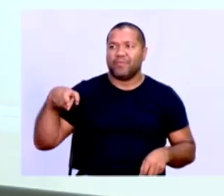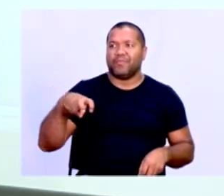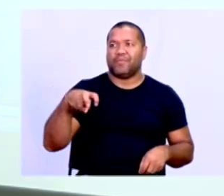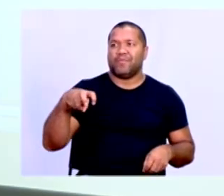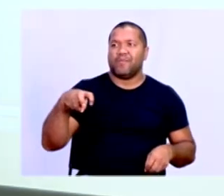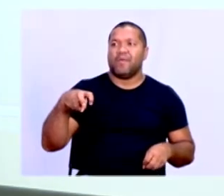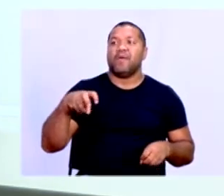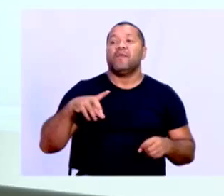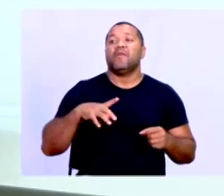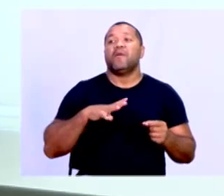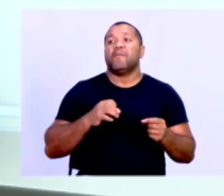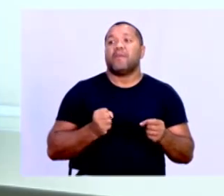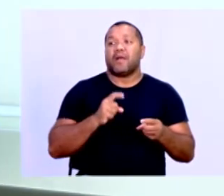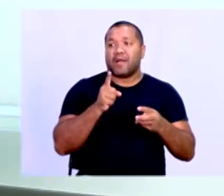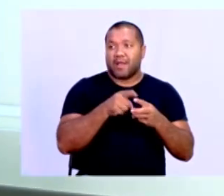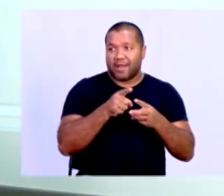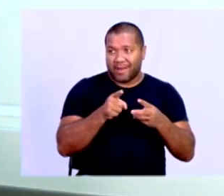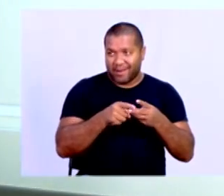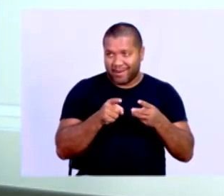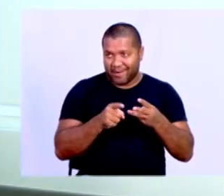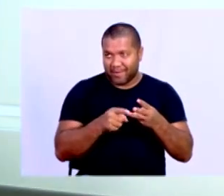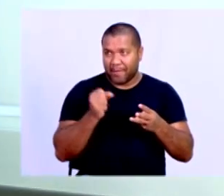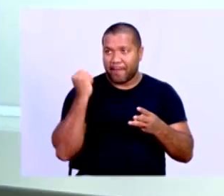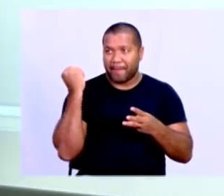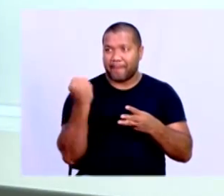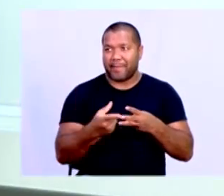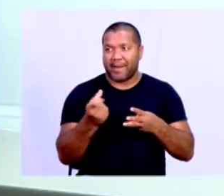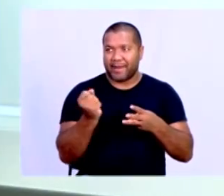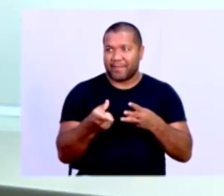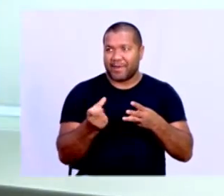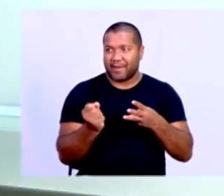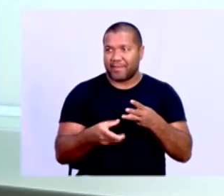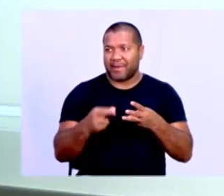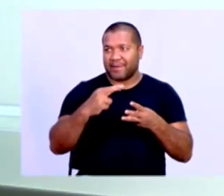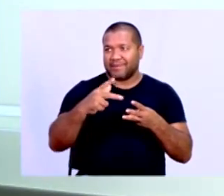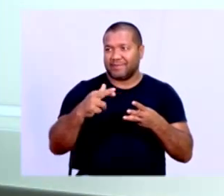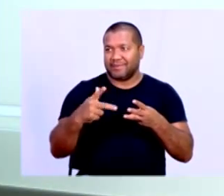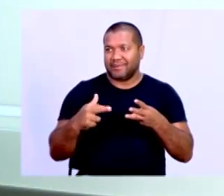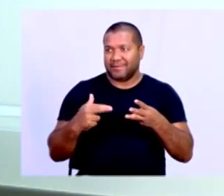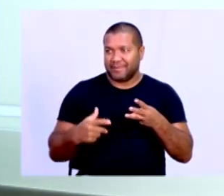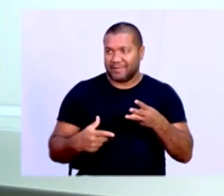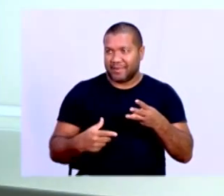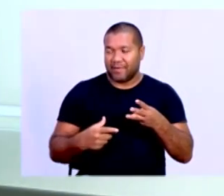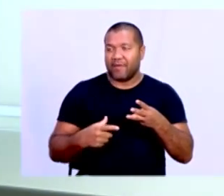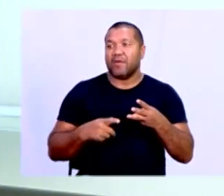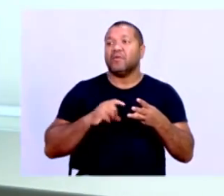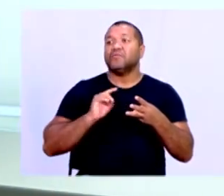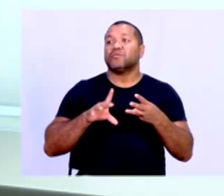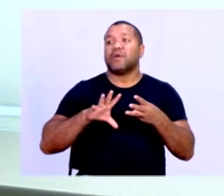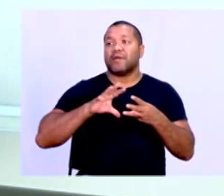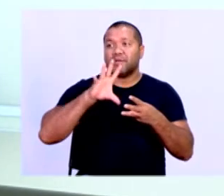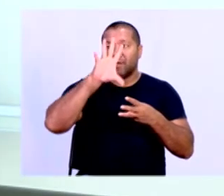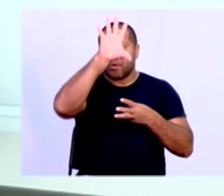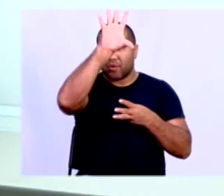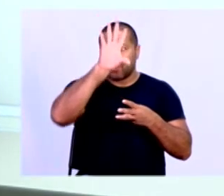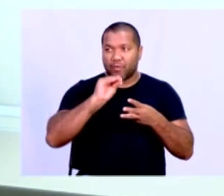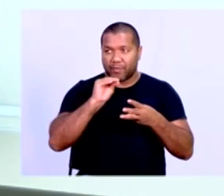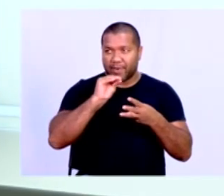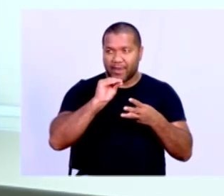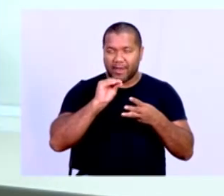moto e caminhão, eu tenho tarifas diferentes. Eles herdaram os atributos da classe principal, que é